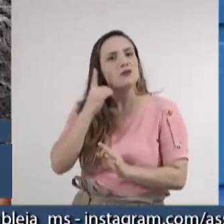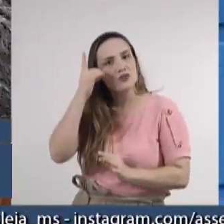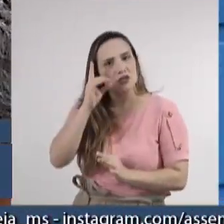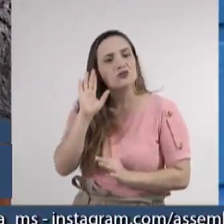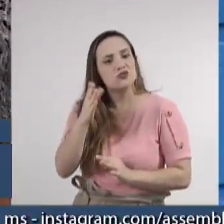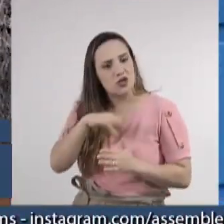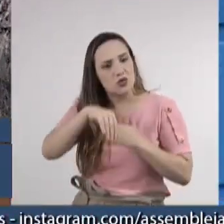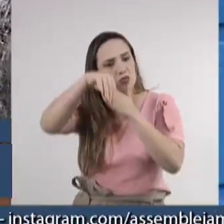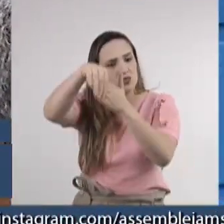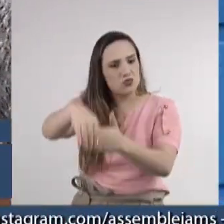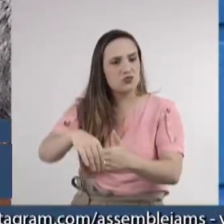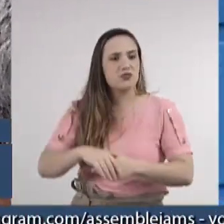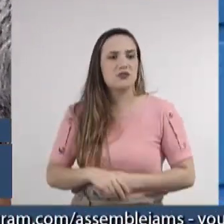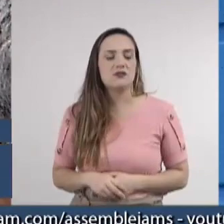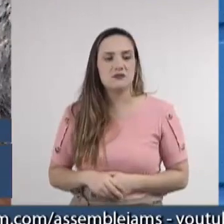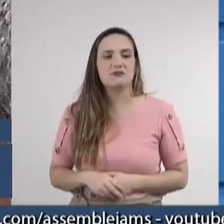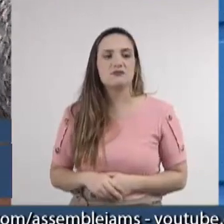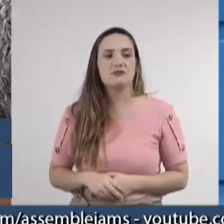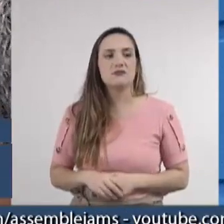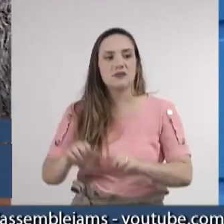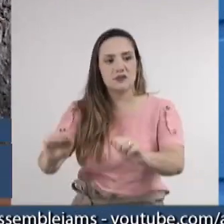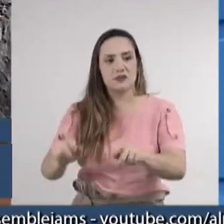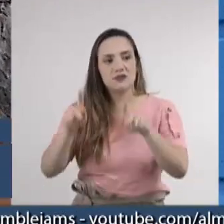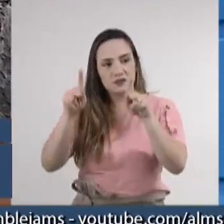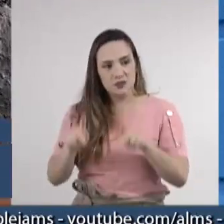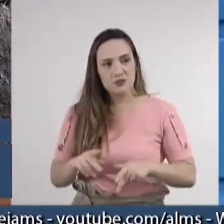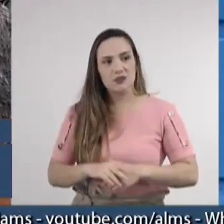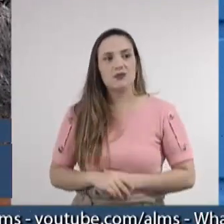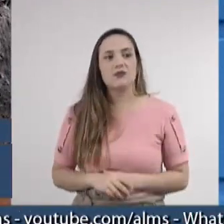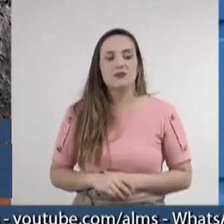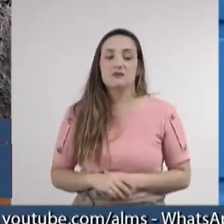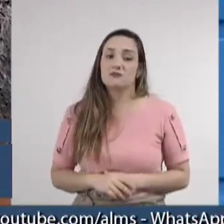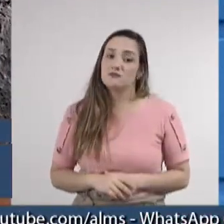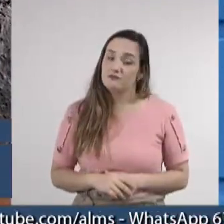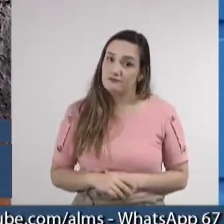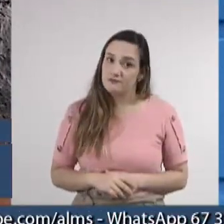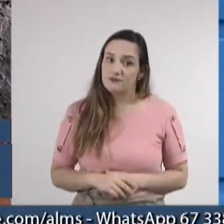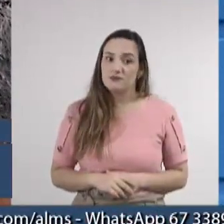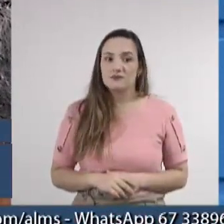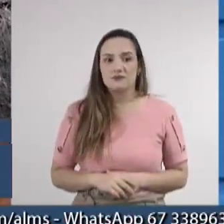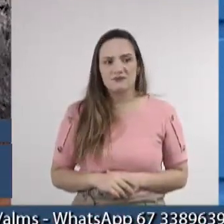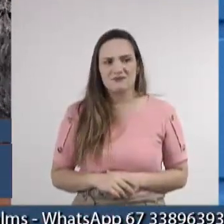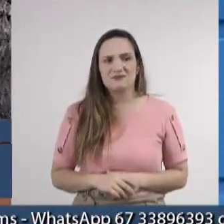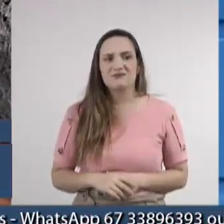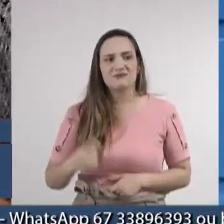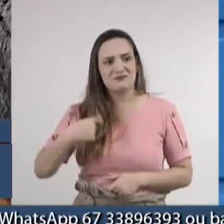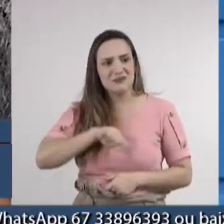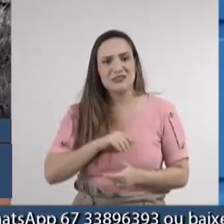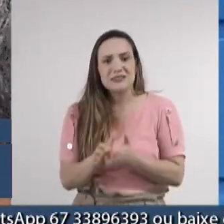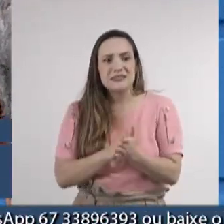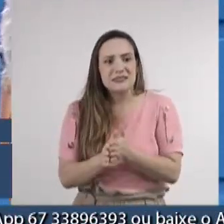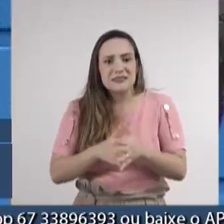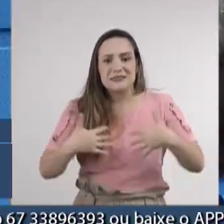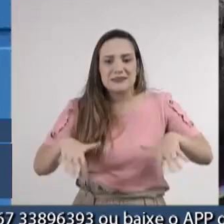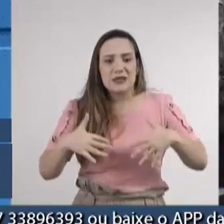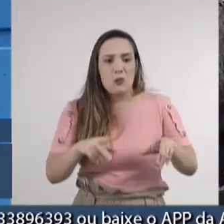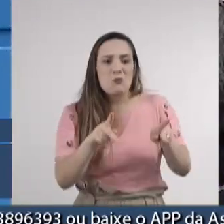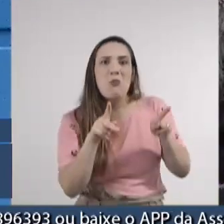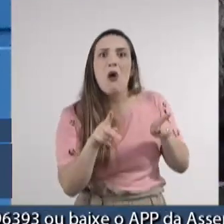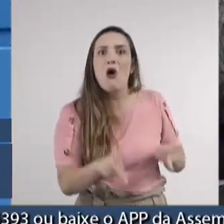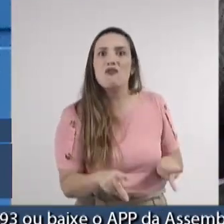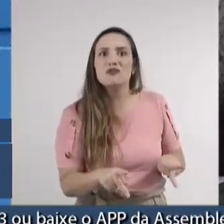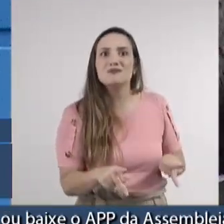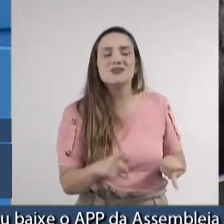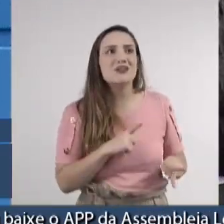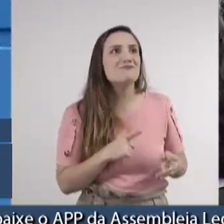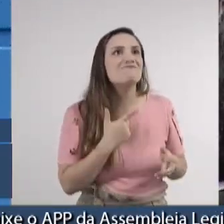deputados que conduziram a audiência pública ontem. Talvez a expectativa da população, a